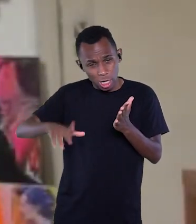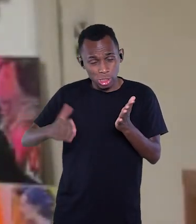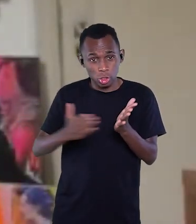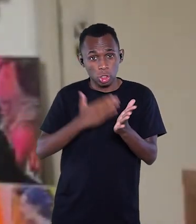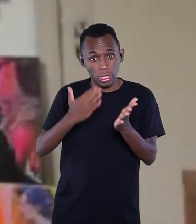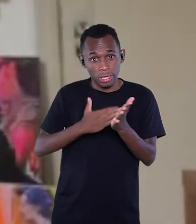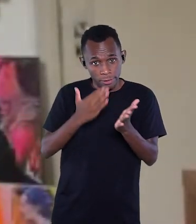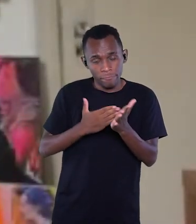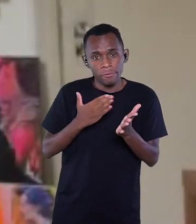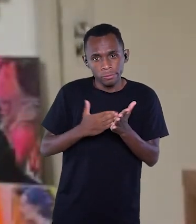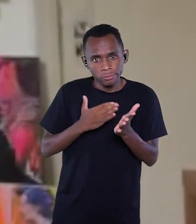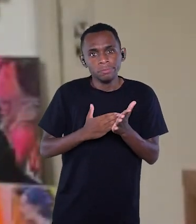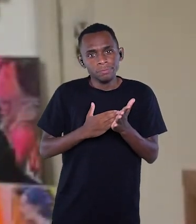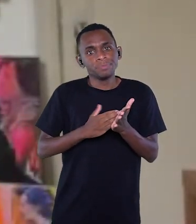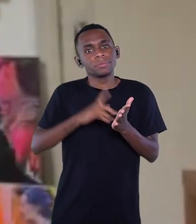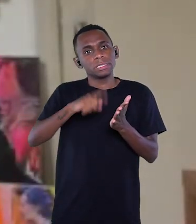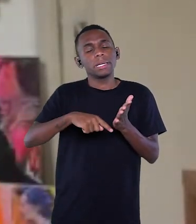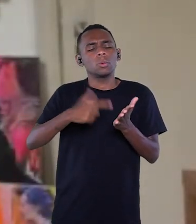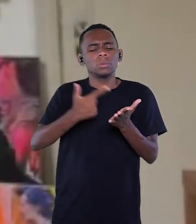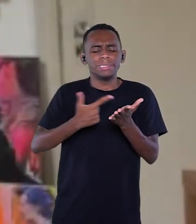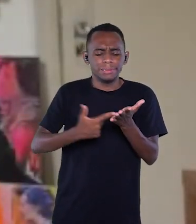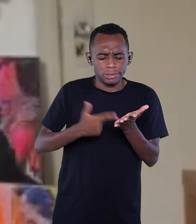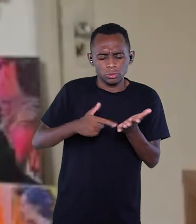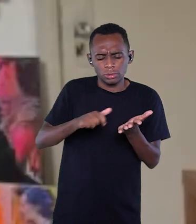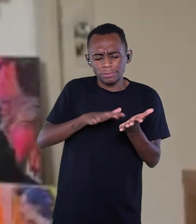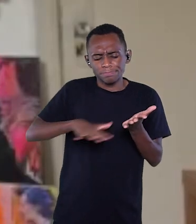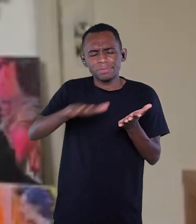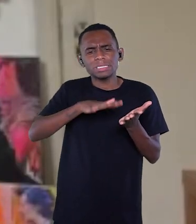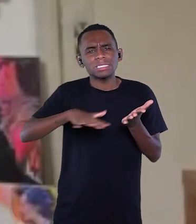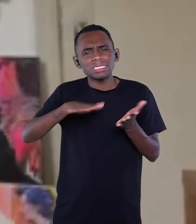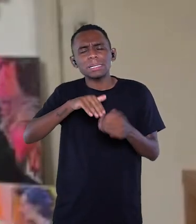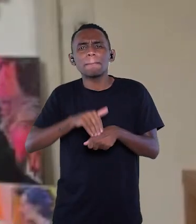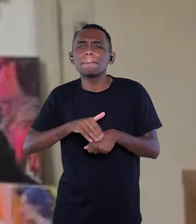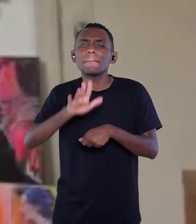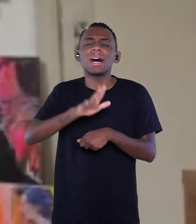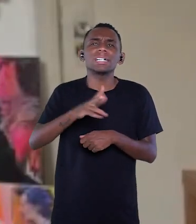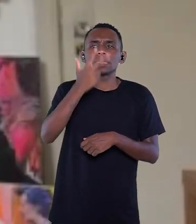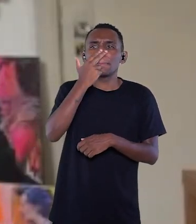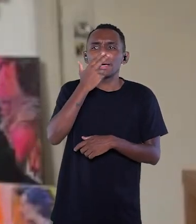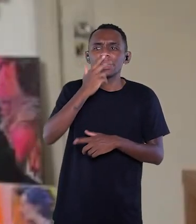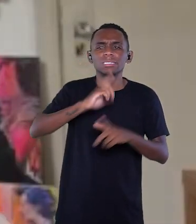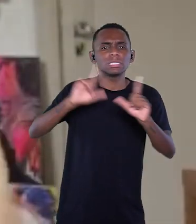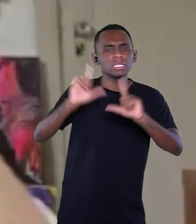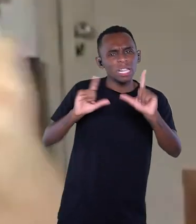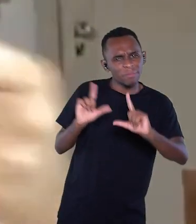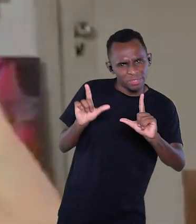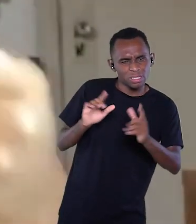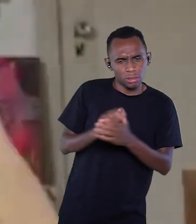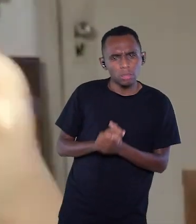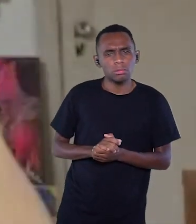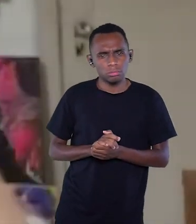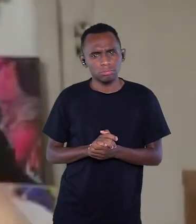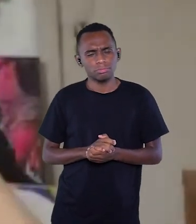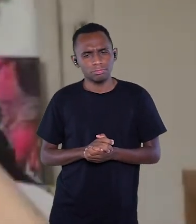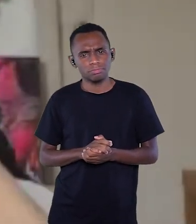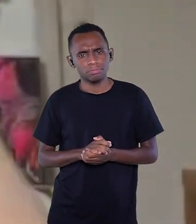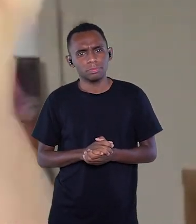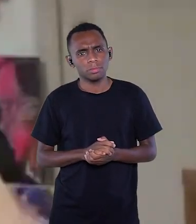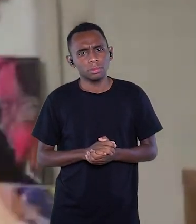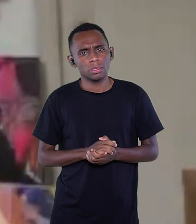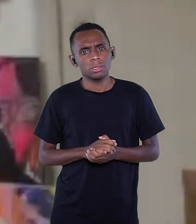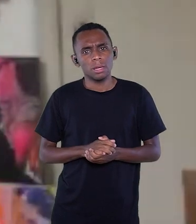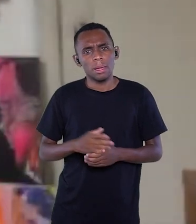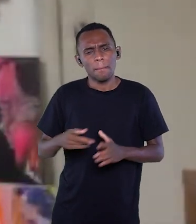muitos livros, era uma literatura mais mais novelesca, assim,